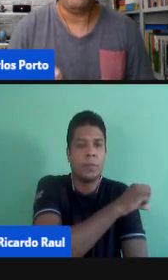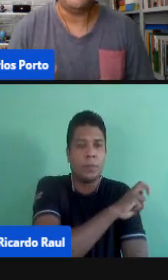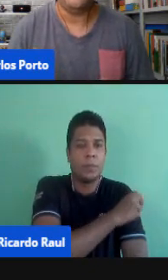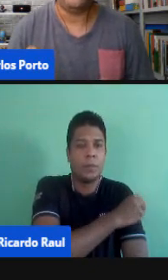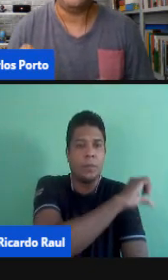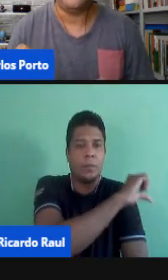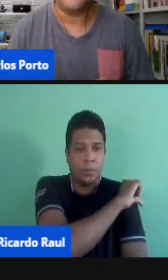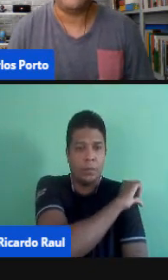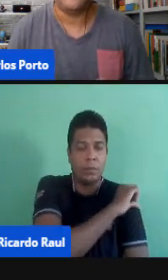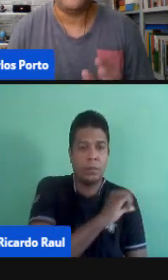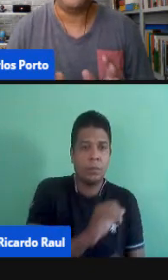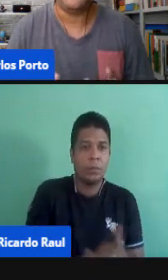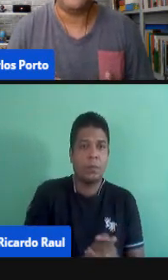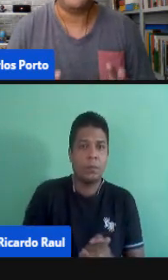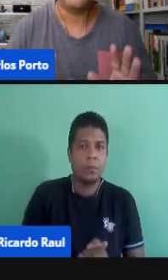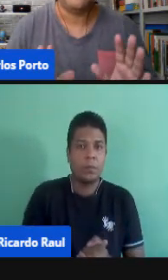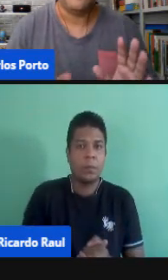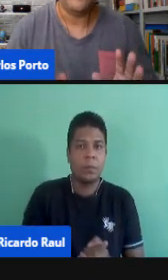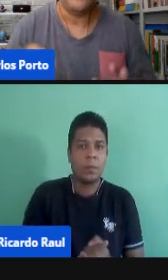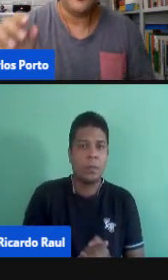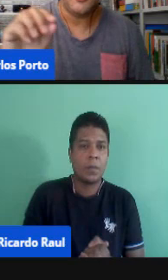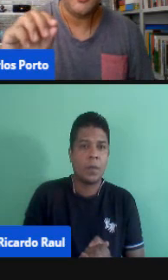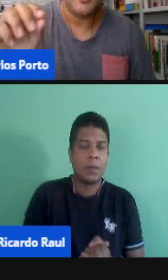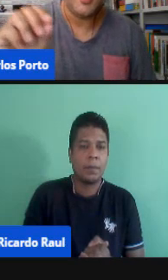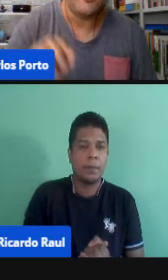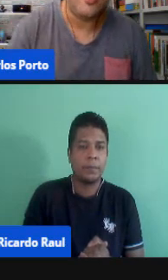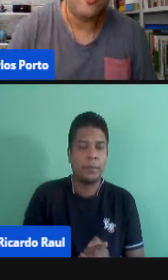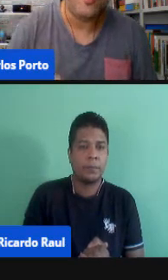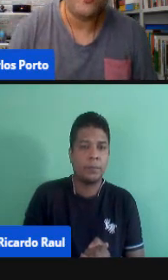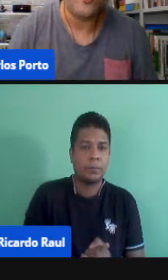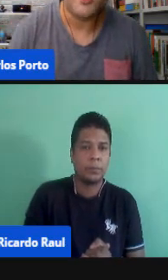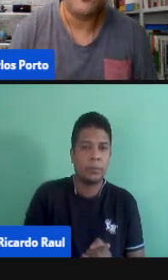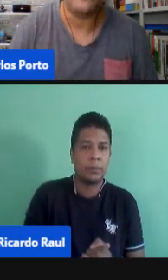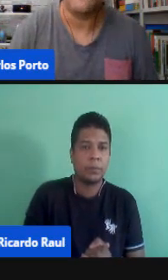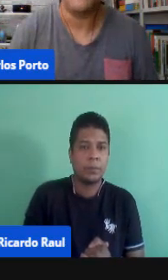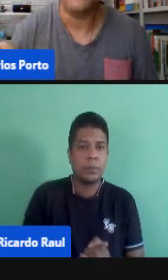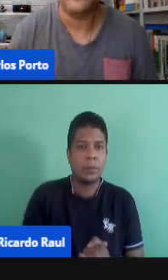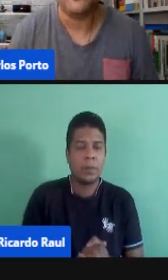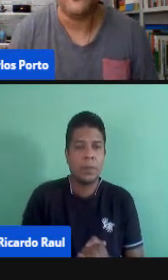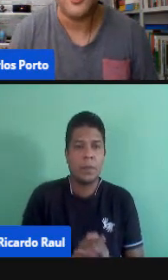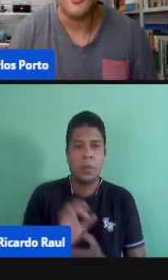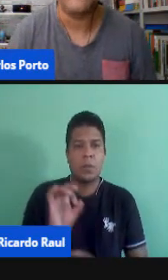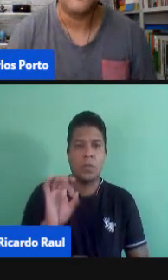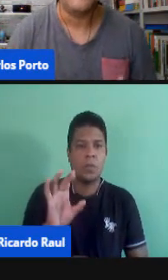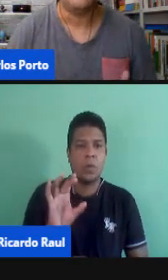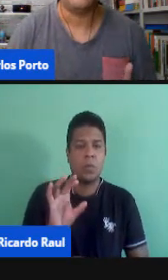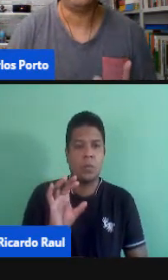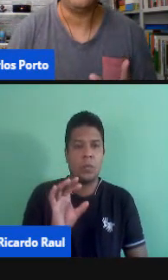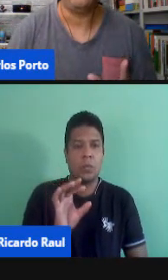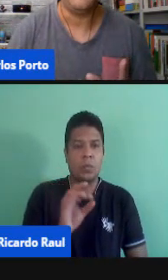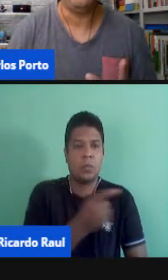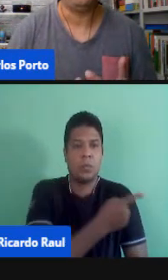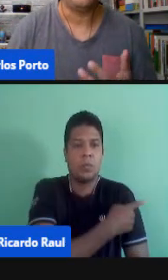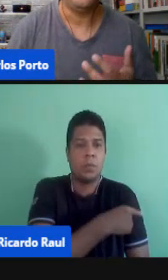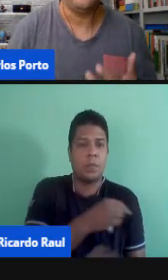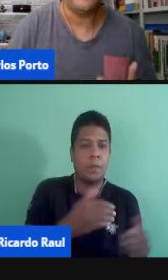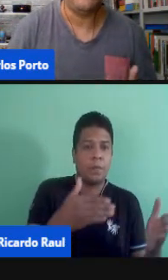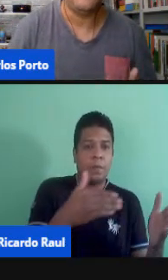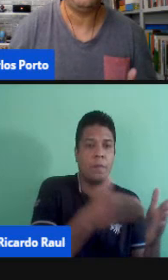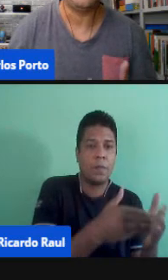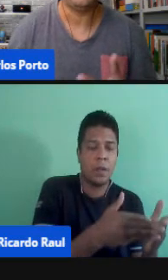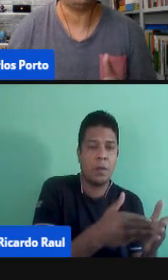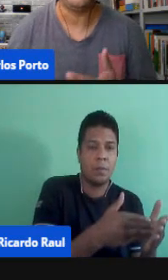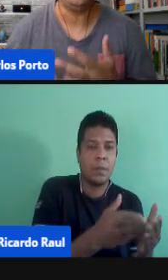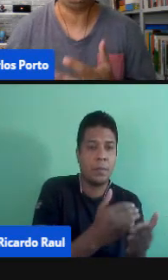ser levadas em consideração, ou seja, eu gostaria aqui de pontuar não somente dos anos finais, mas também nos